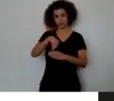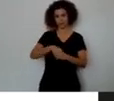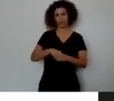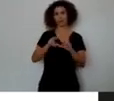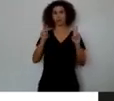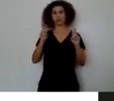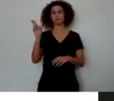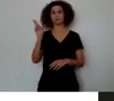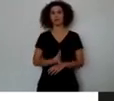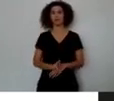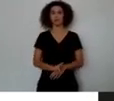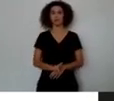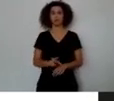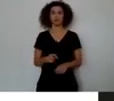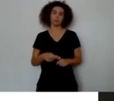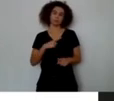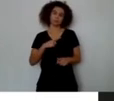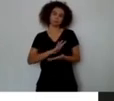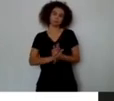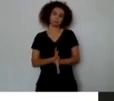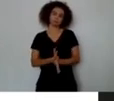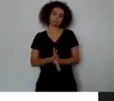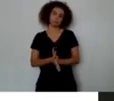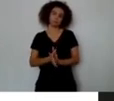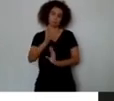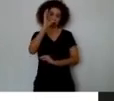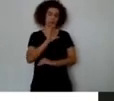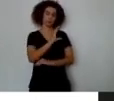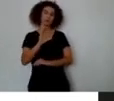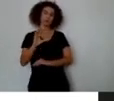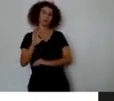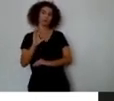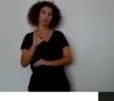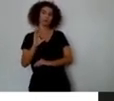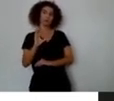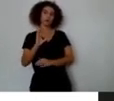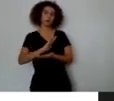do preconceito do cristão, no geral, para com